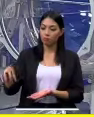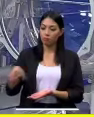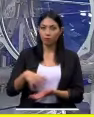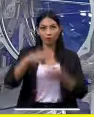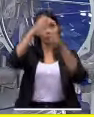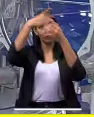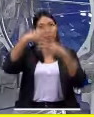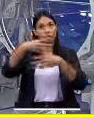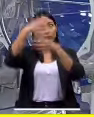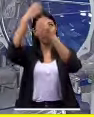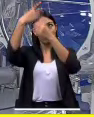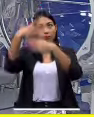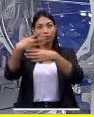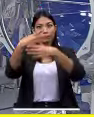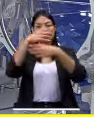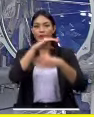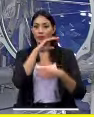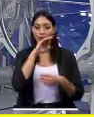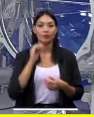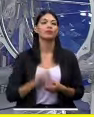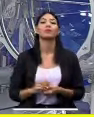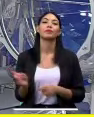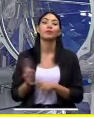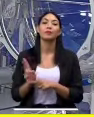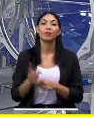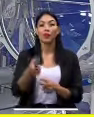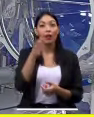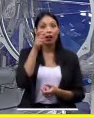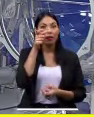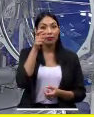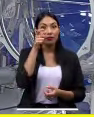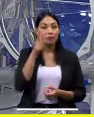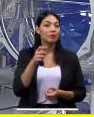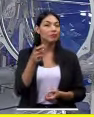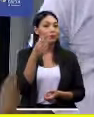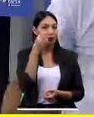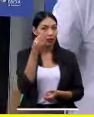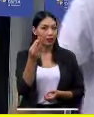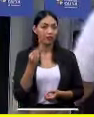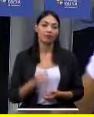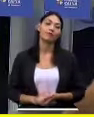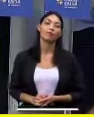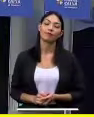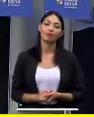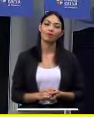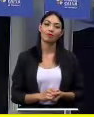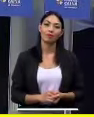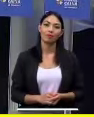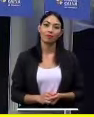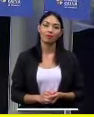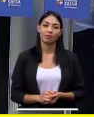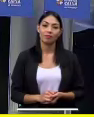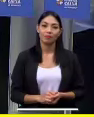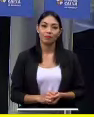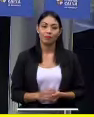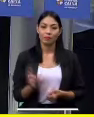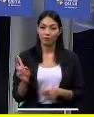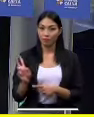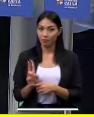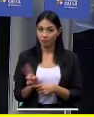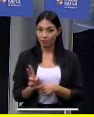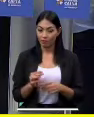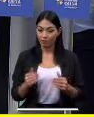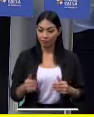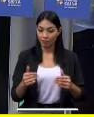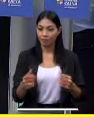time do coração. Nossos auditores atentos também a este procedimento, o Astrogildo Silva Queiroz e o Francisco